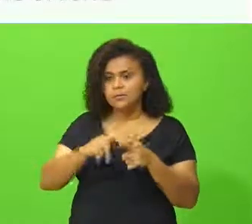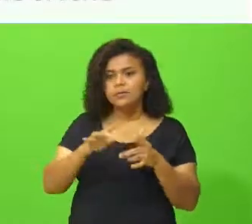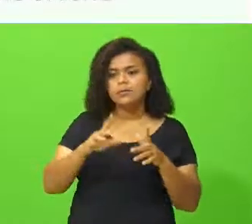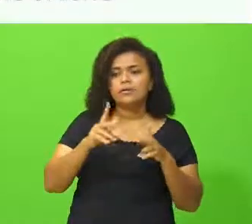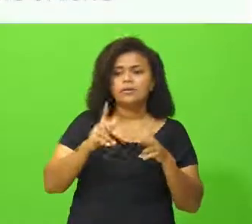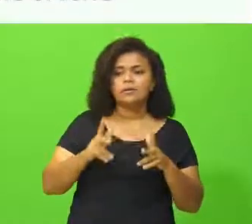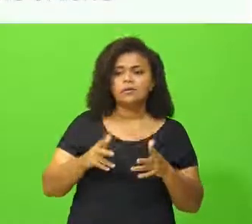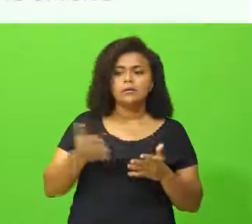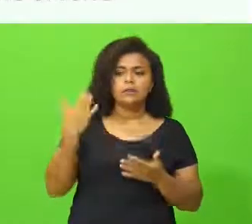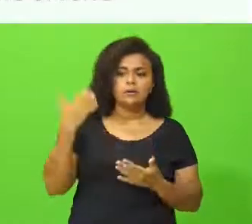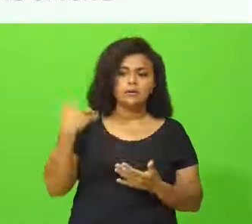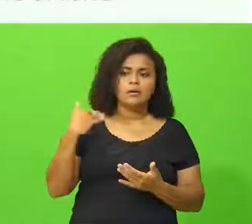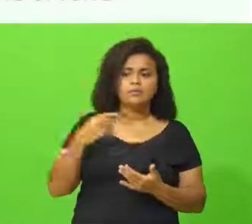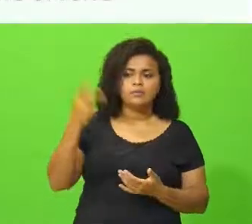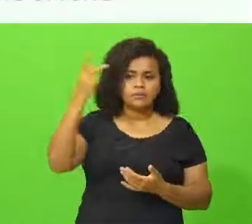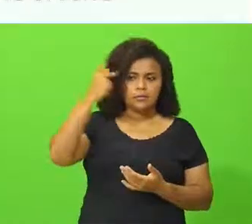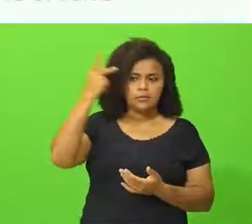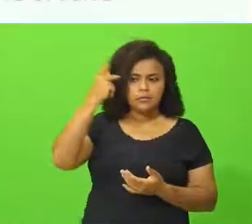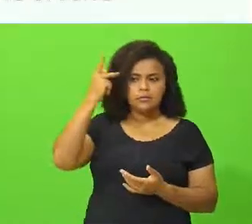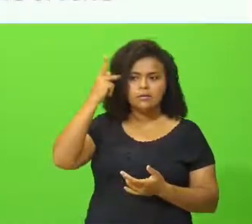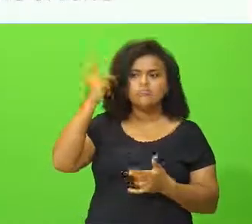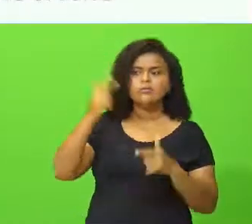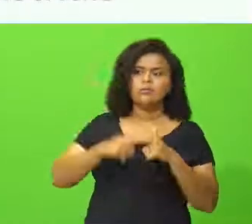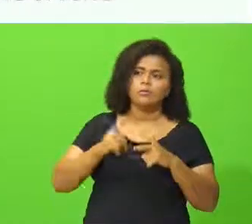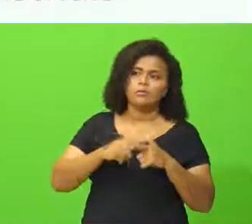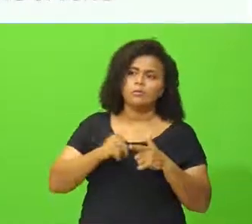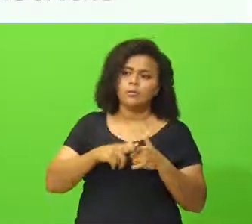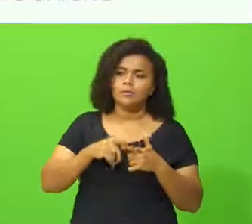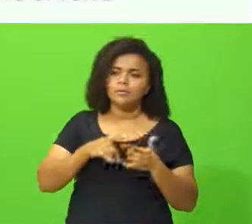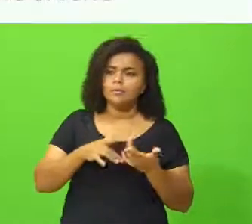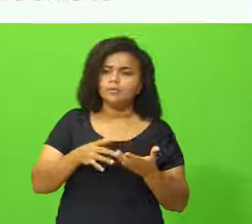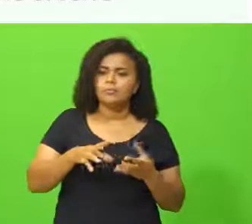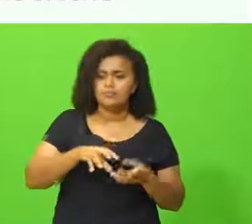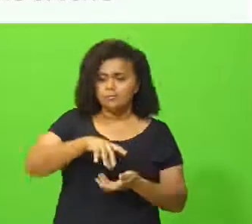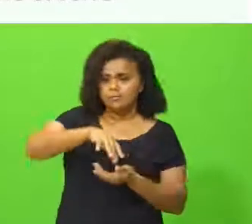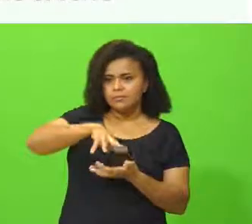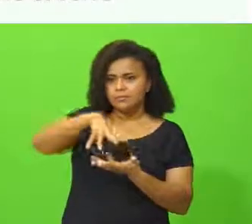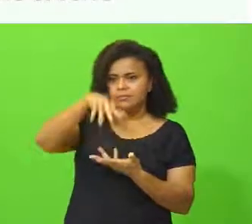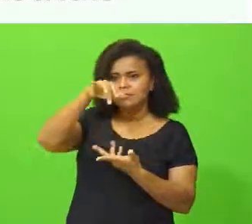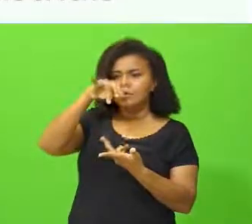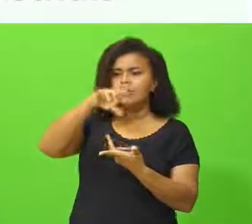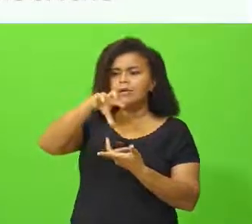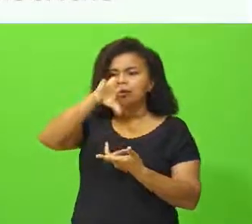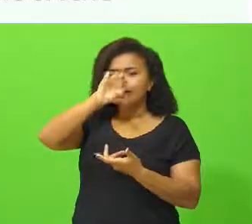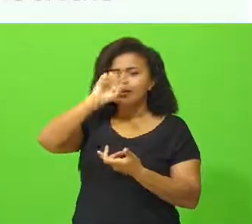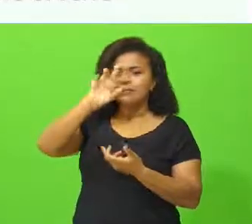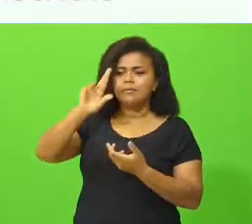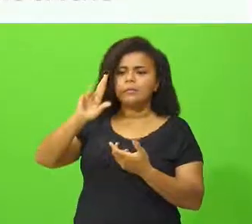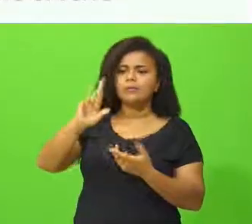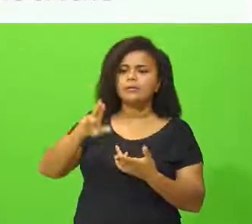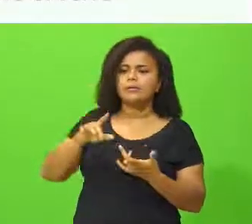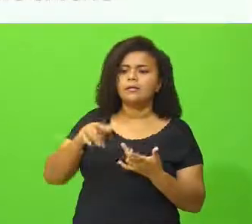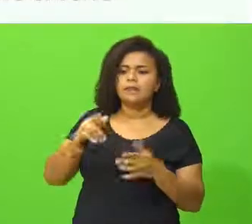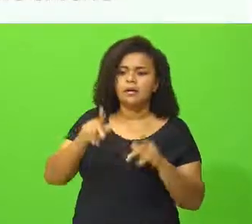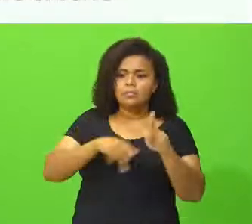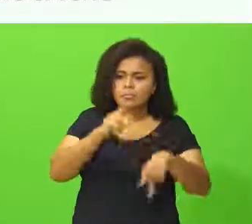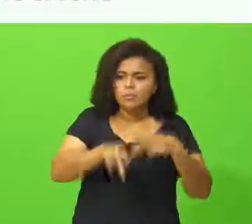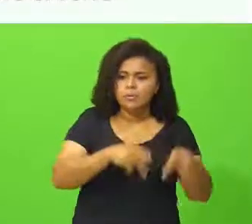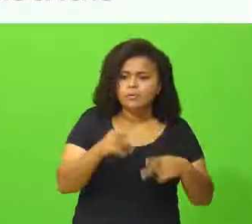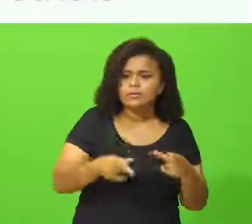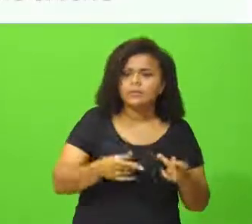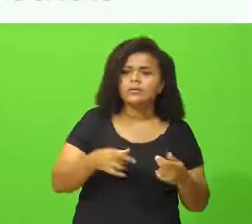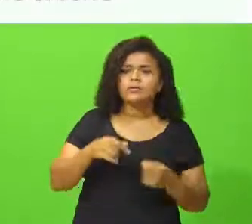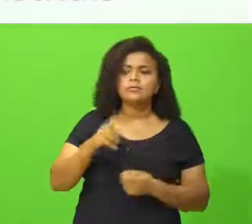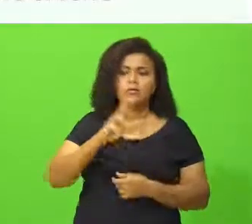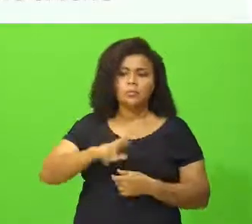caso de Cubatão, em São Paulo, em que os níveis de poluição estavam tão elevados que a população era